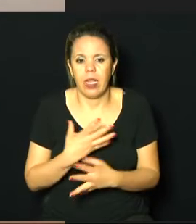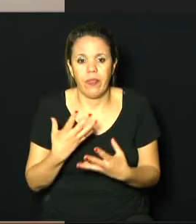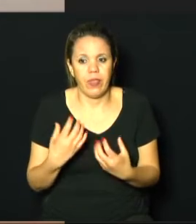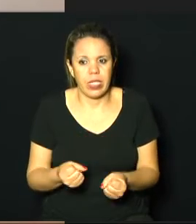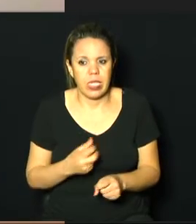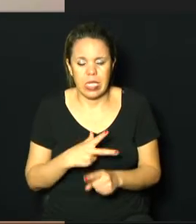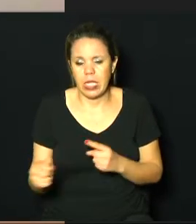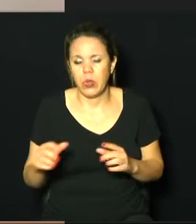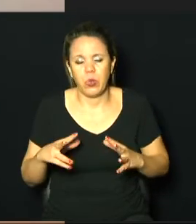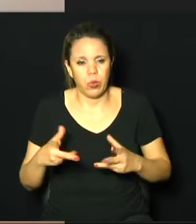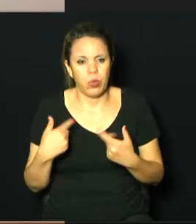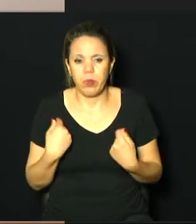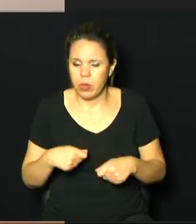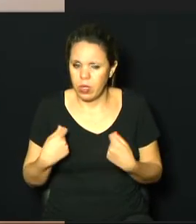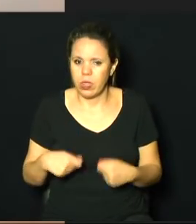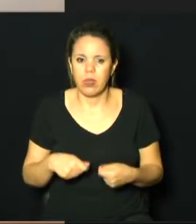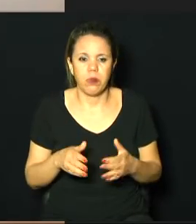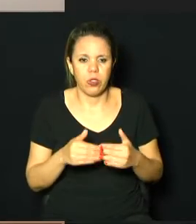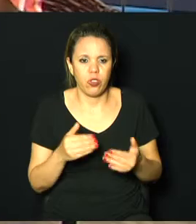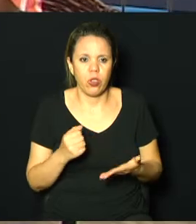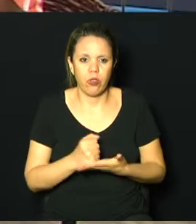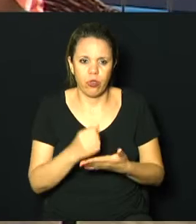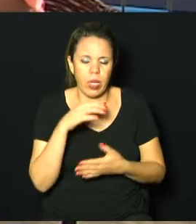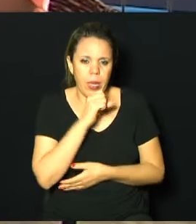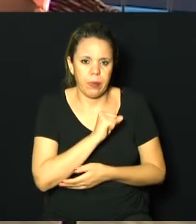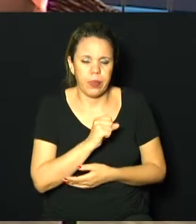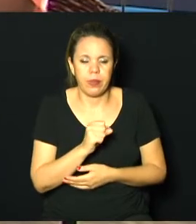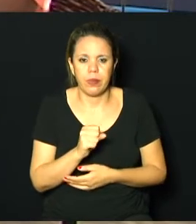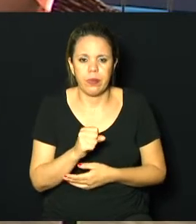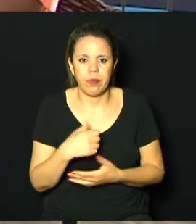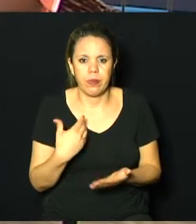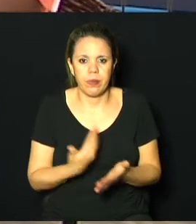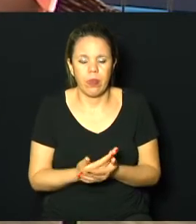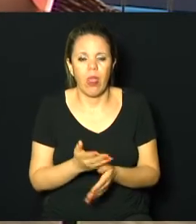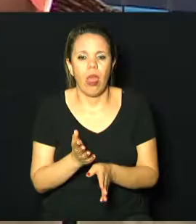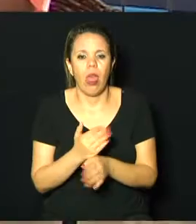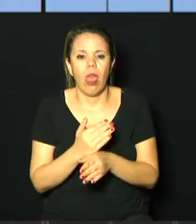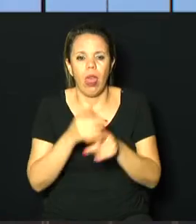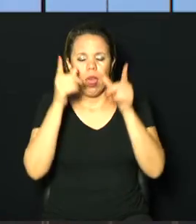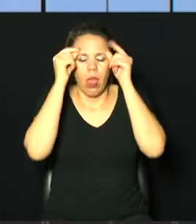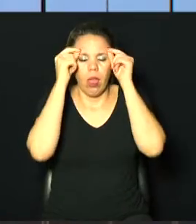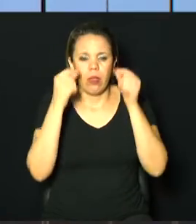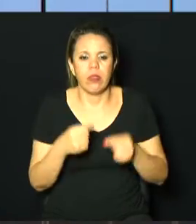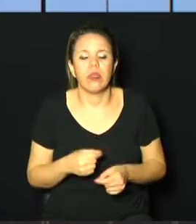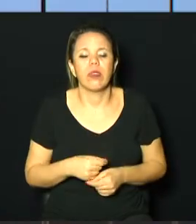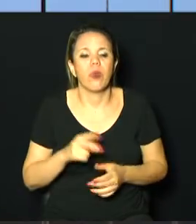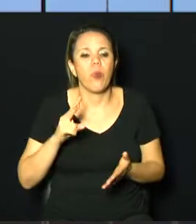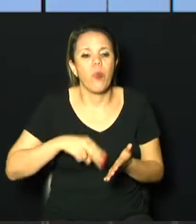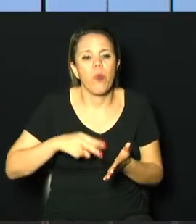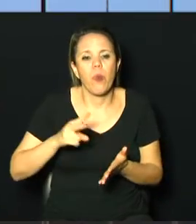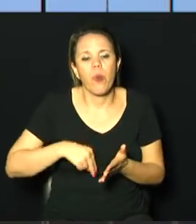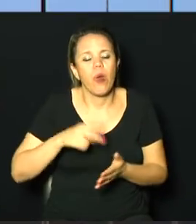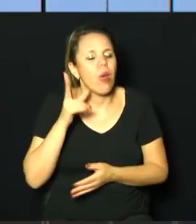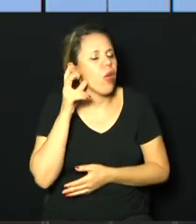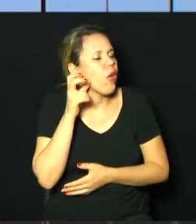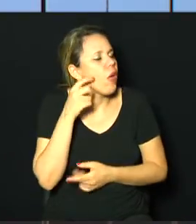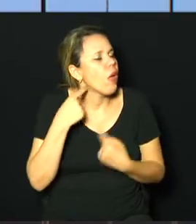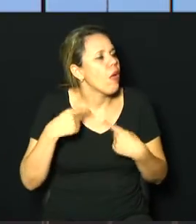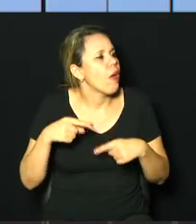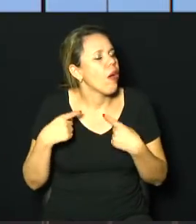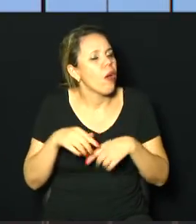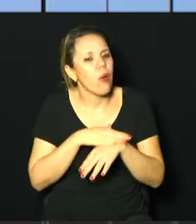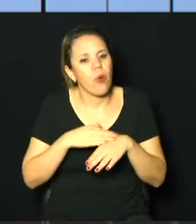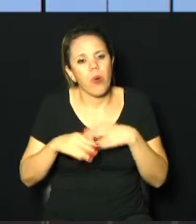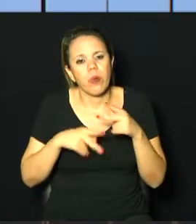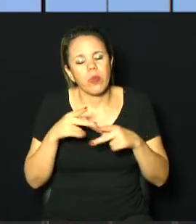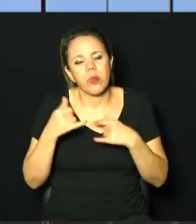eu preciso, de fato, buscar uma ajuda mais rápida. Agora, até para a gente dar uma relaxada, uma leitura, escutar música, conversar com alguém